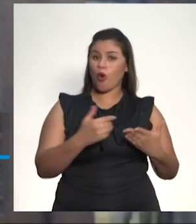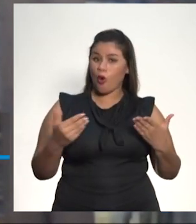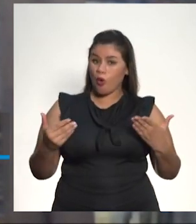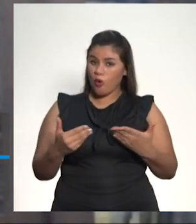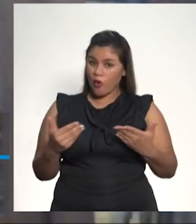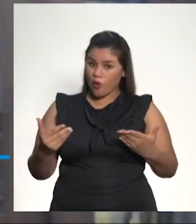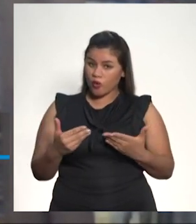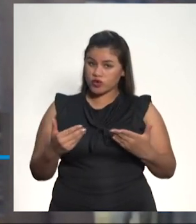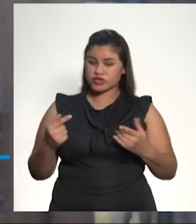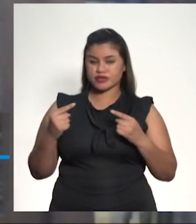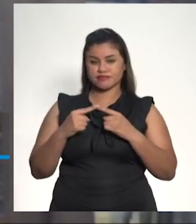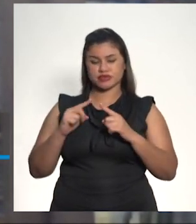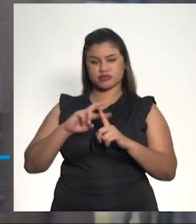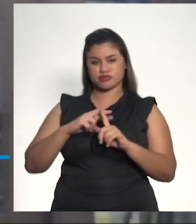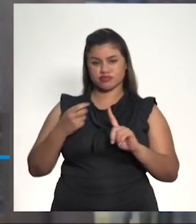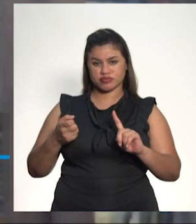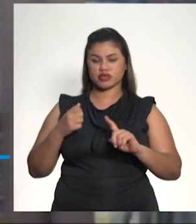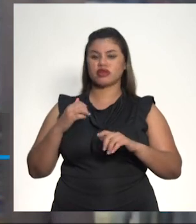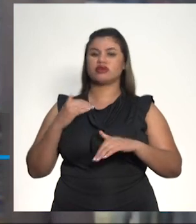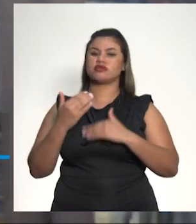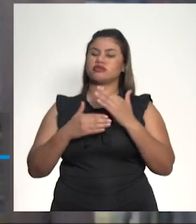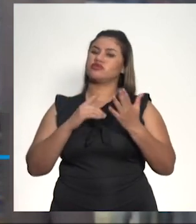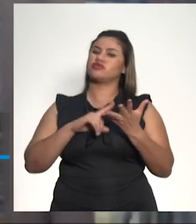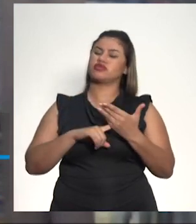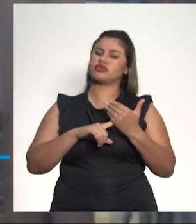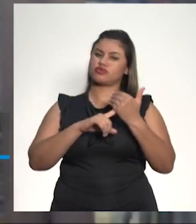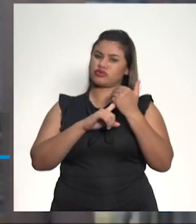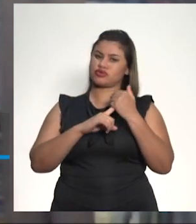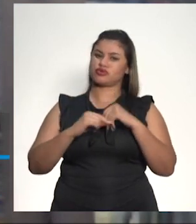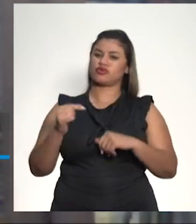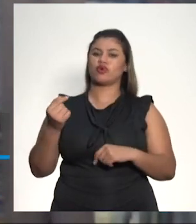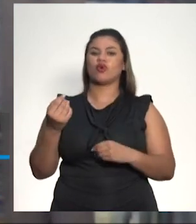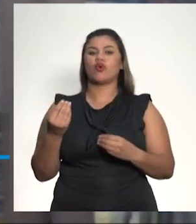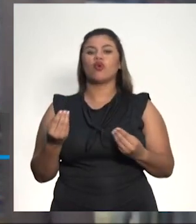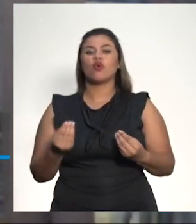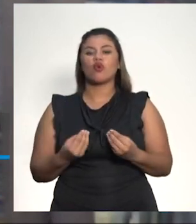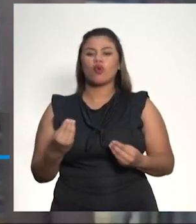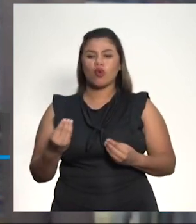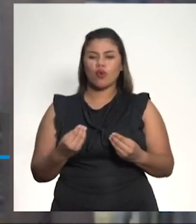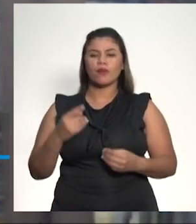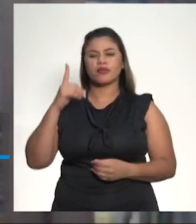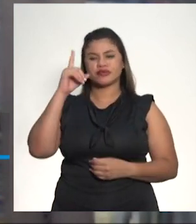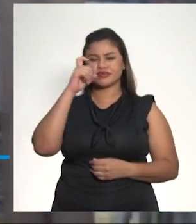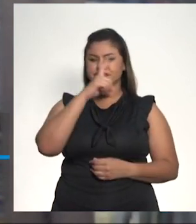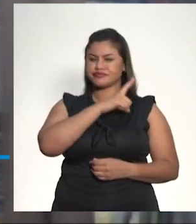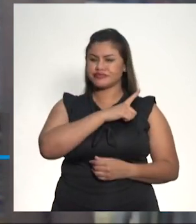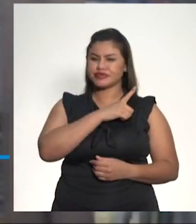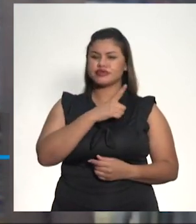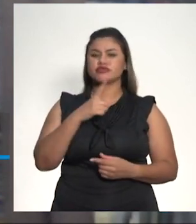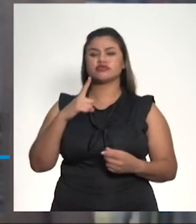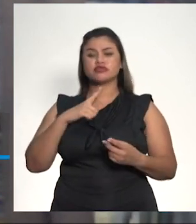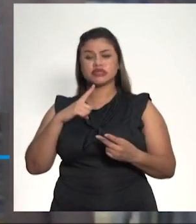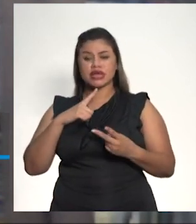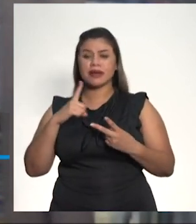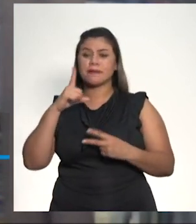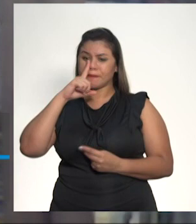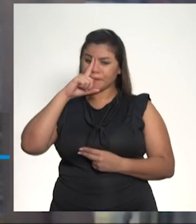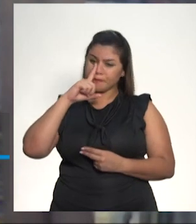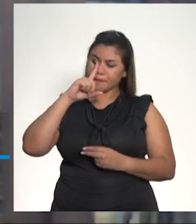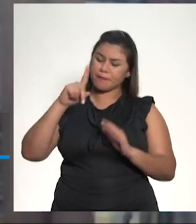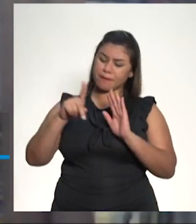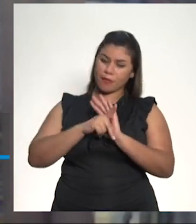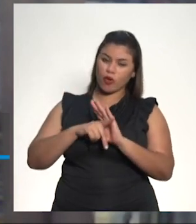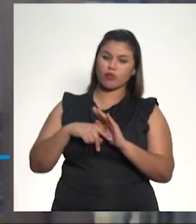do desenvolvimento do aplicativo e da tecnologia, estão em uma situação difícil, vulnerável de trabalho. Então,